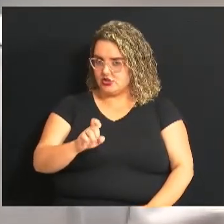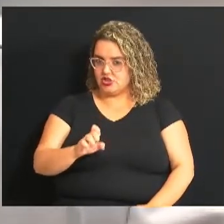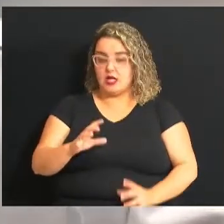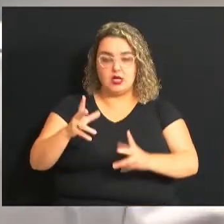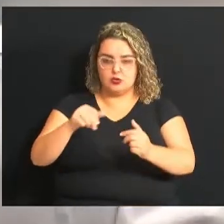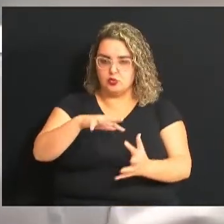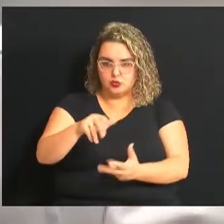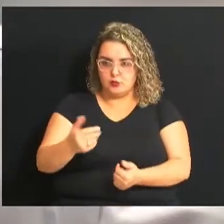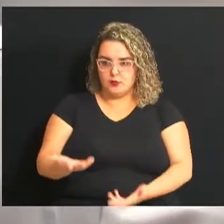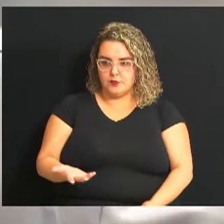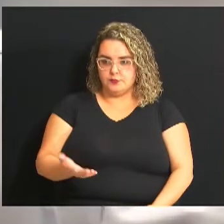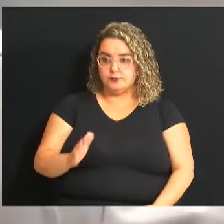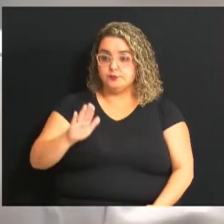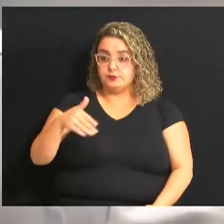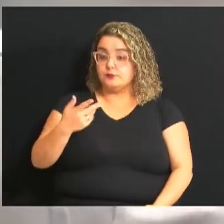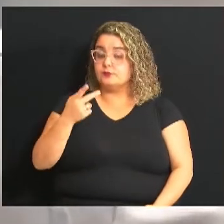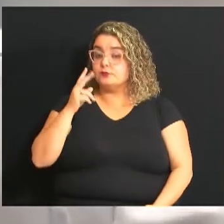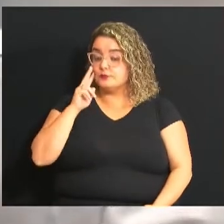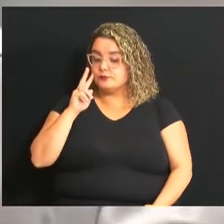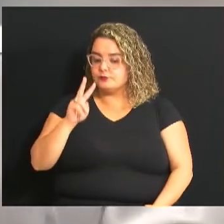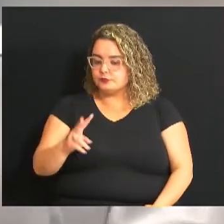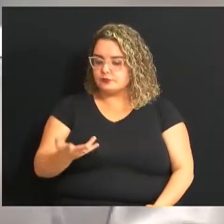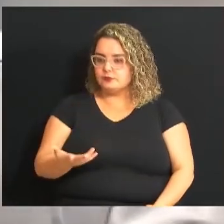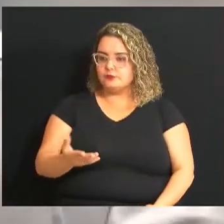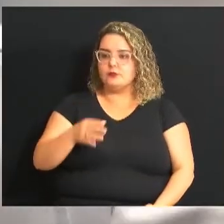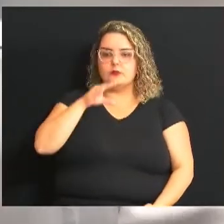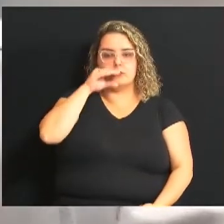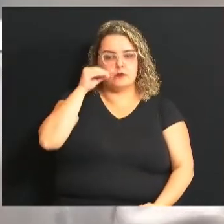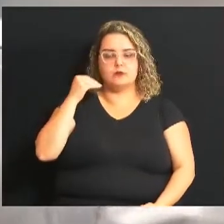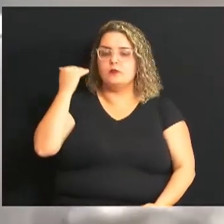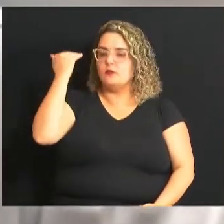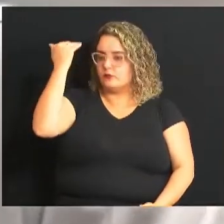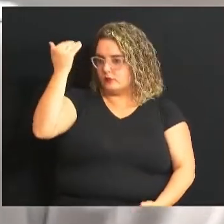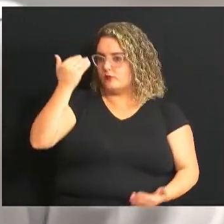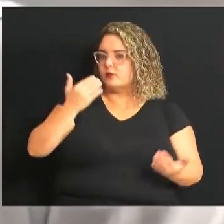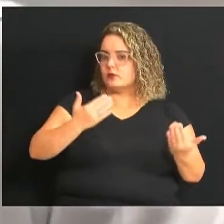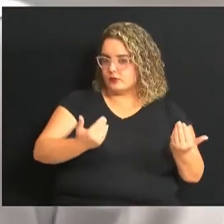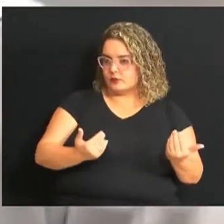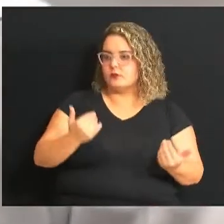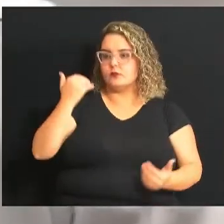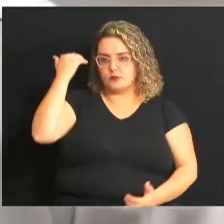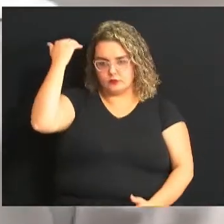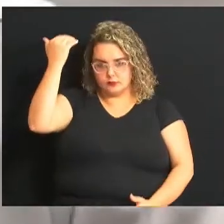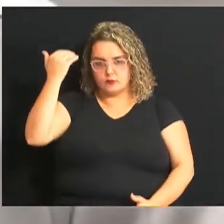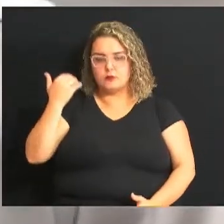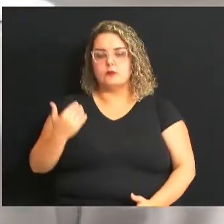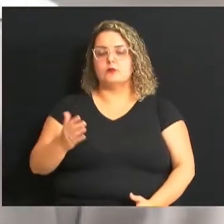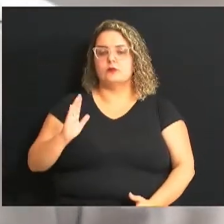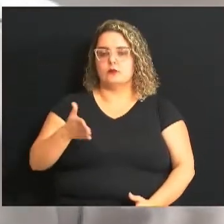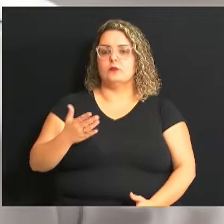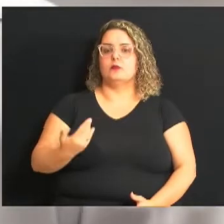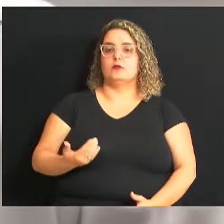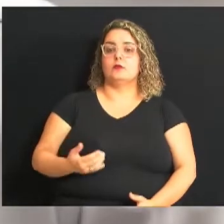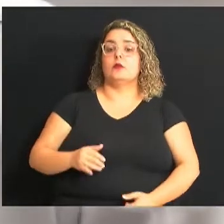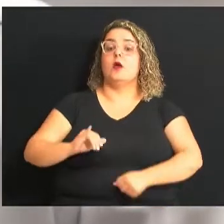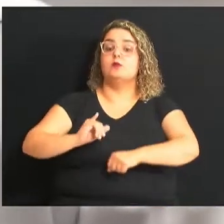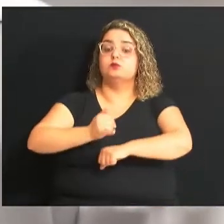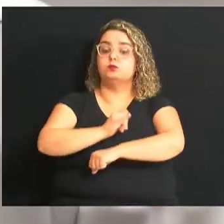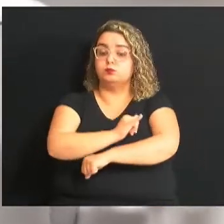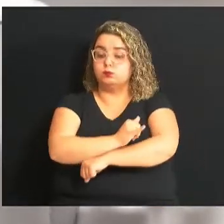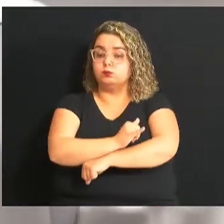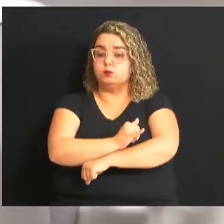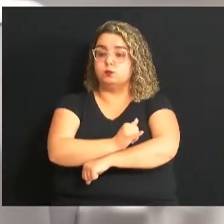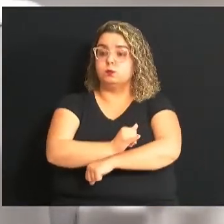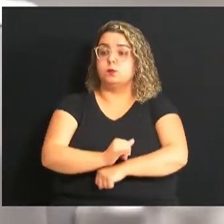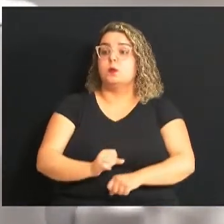hora que você, ao longo da adolescência, ou como adulto, jovens, ou como adulto, você é obeso, esta obesidade,